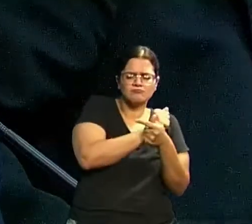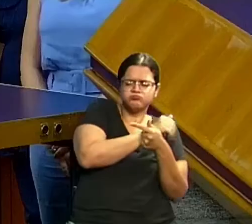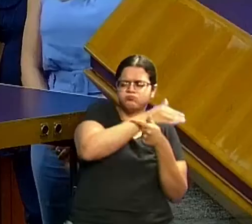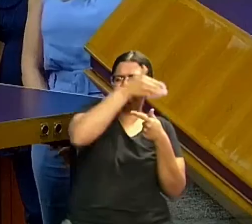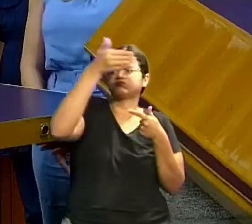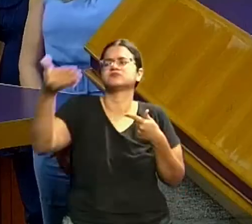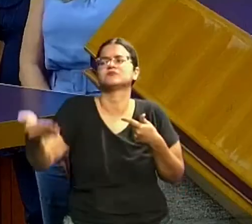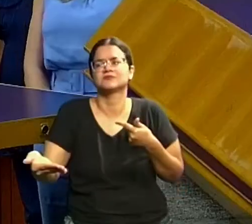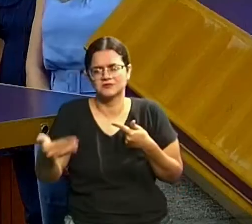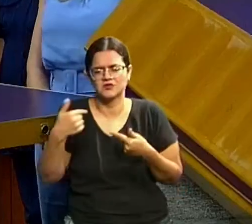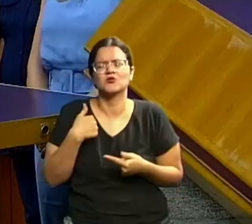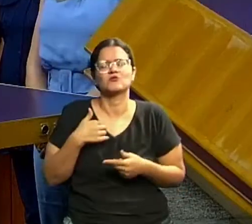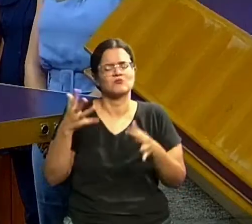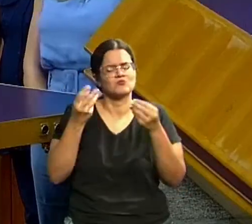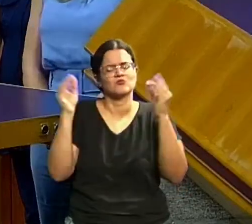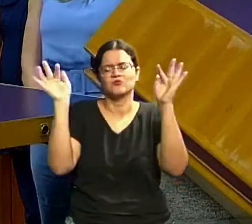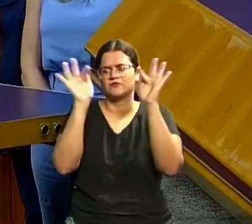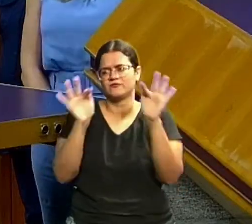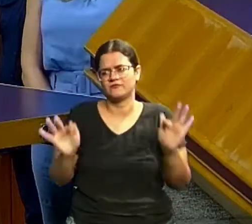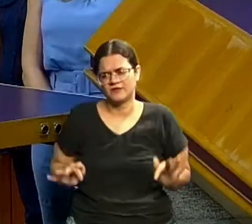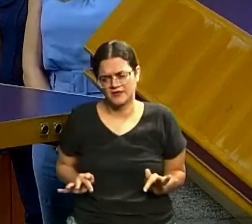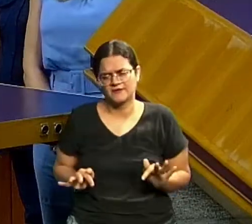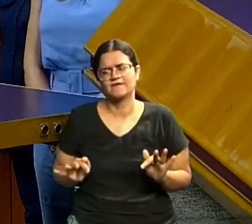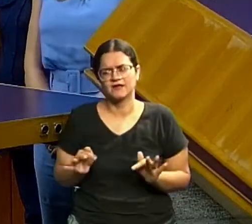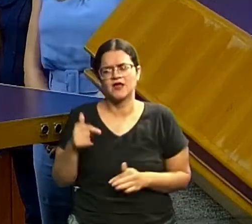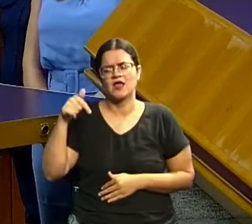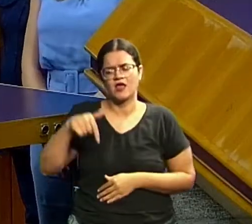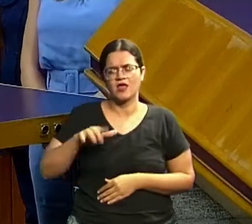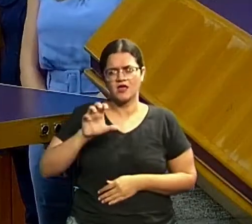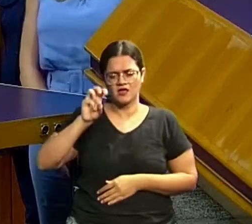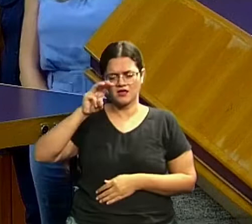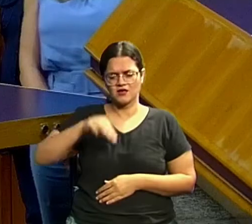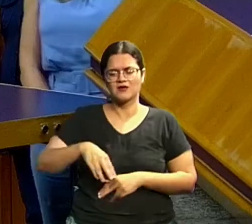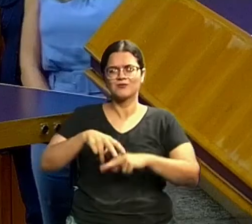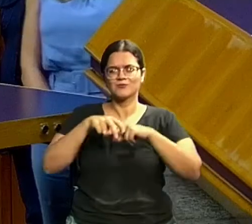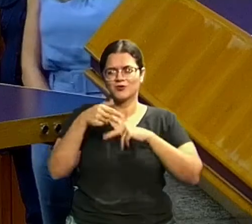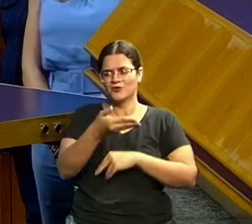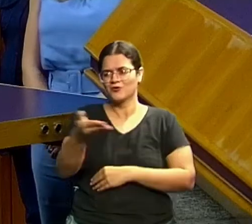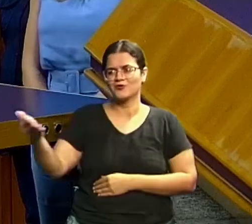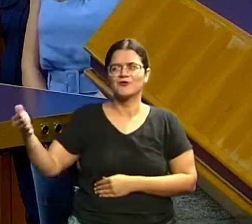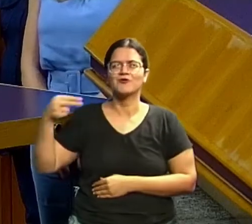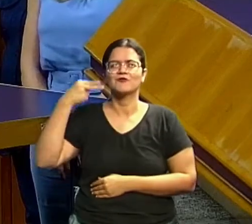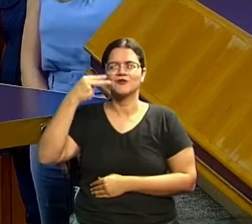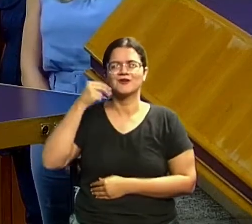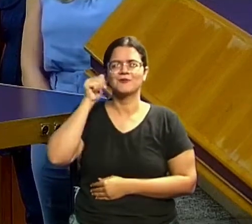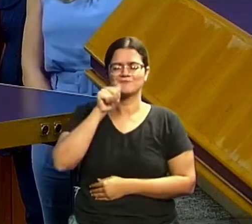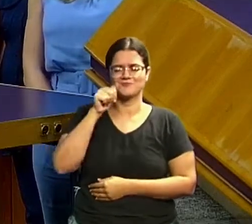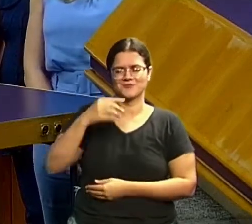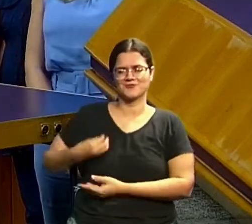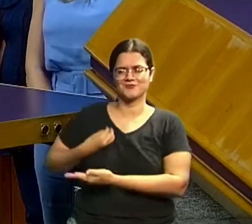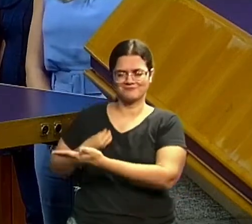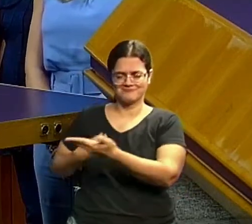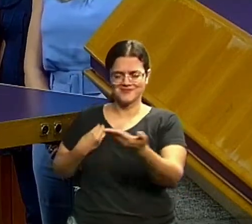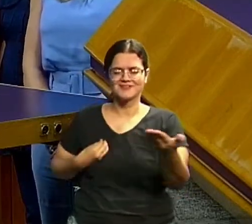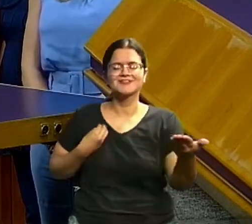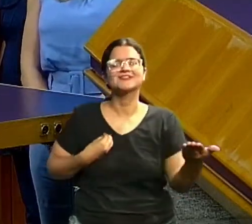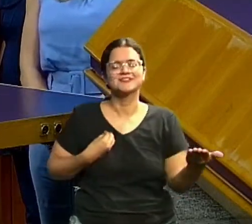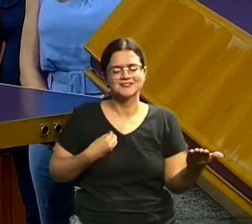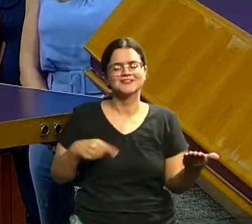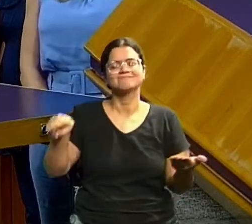irmã. Eu fico muito feliz de ver que essa casa aqui, através das vereadoras femininas que aqui estão, que já foram